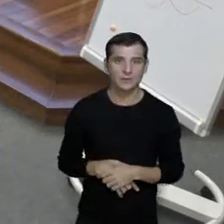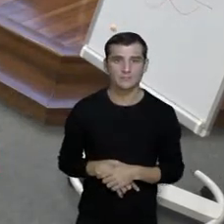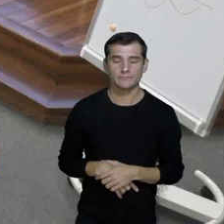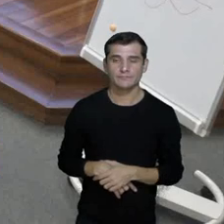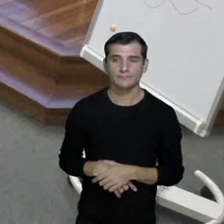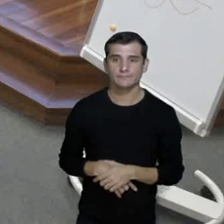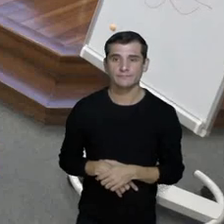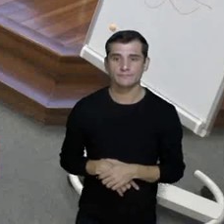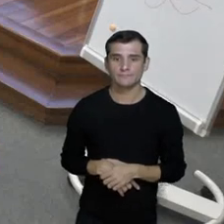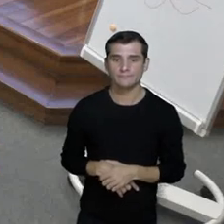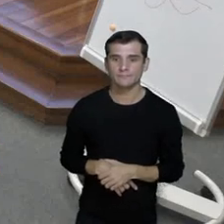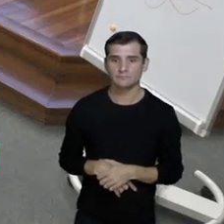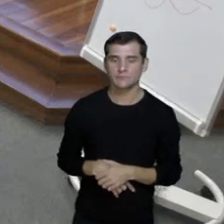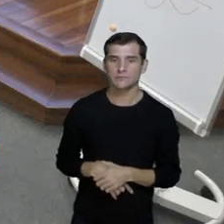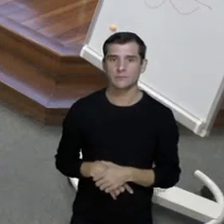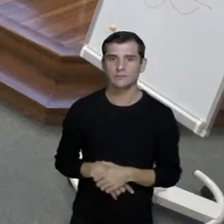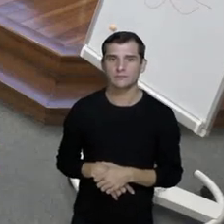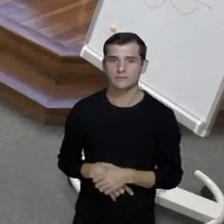tá